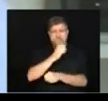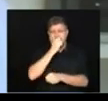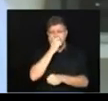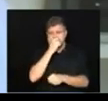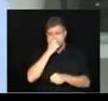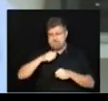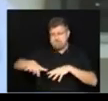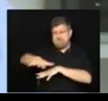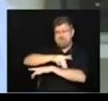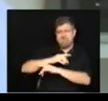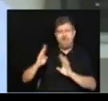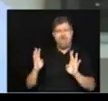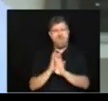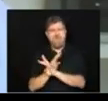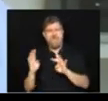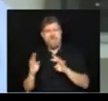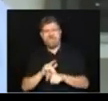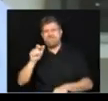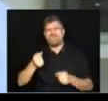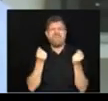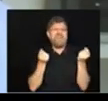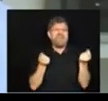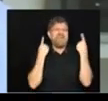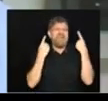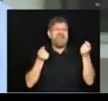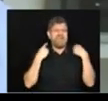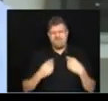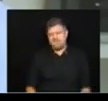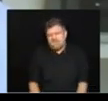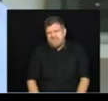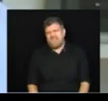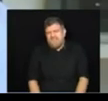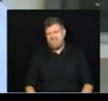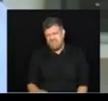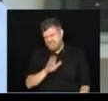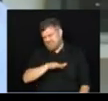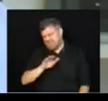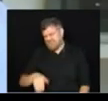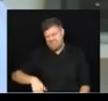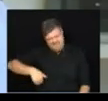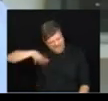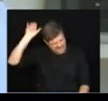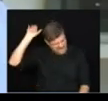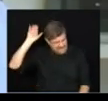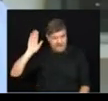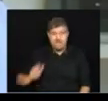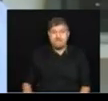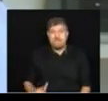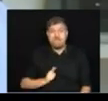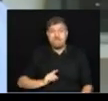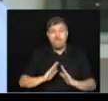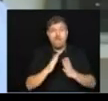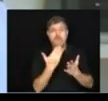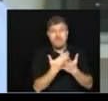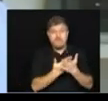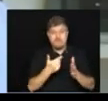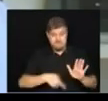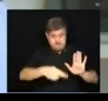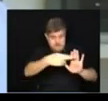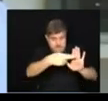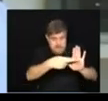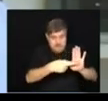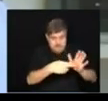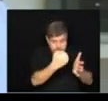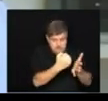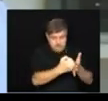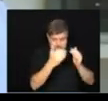está nem, a maioria não está nem aí em relação às crianças, aos adultos, e as escolas que seguem todo o